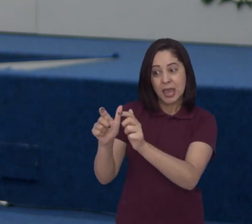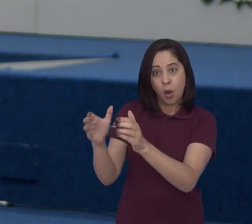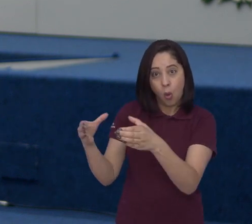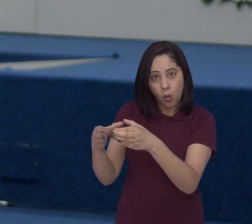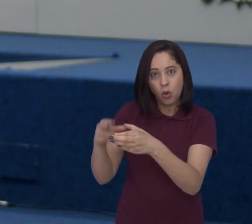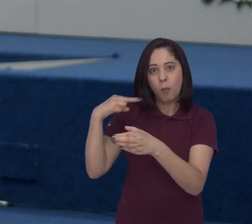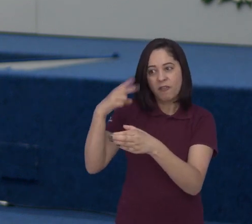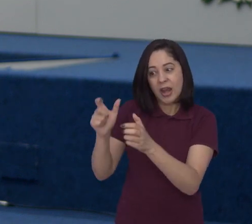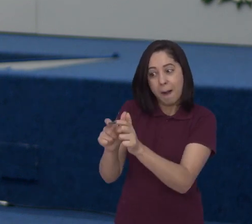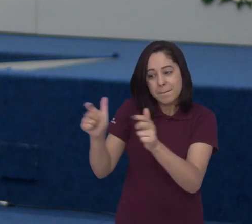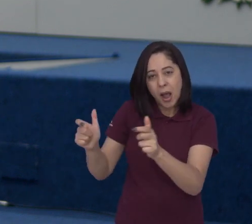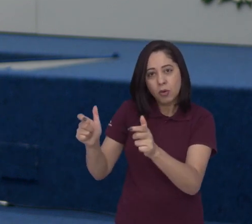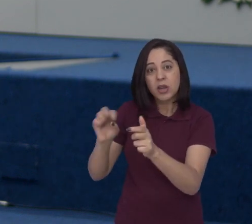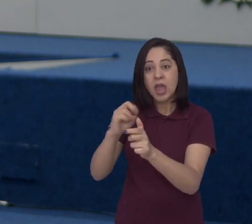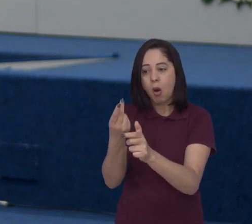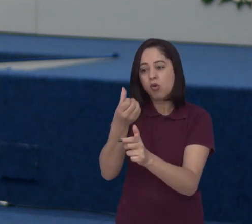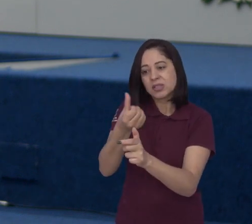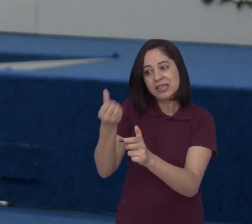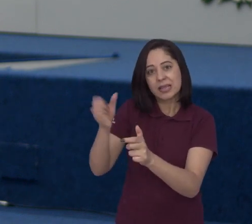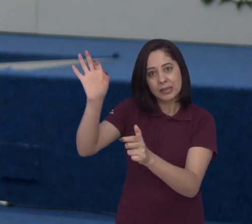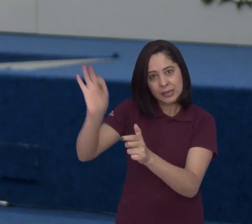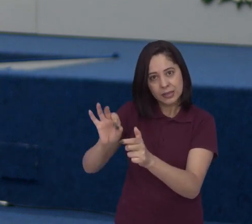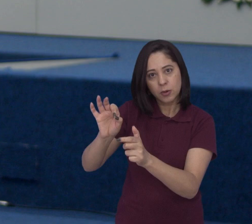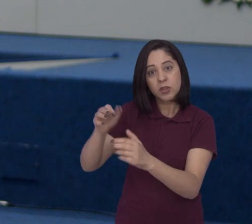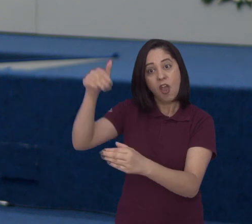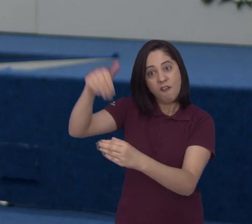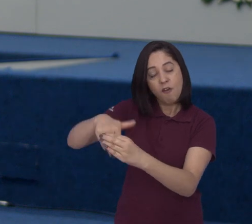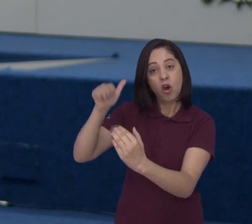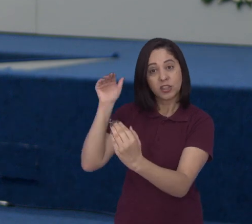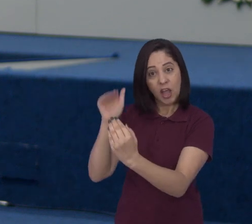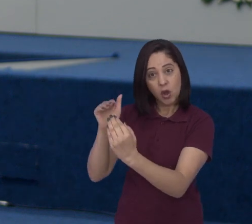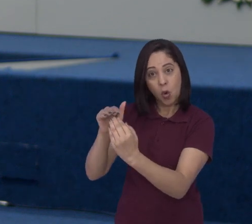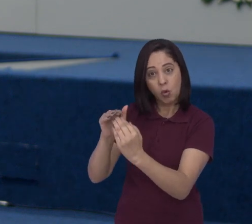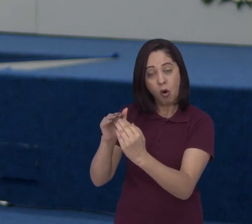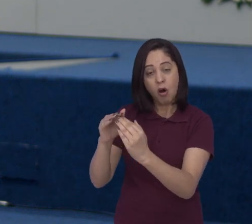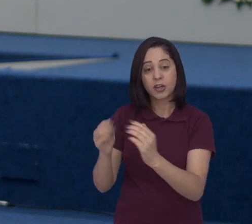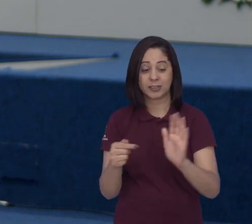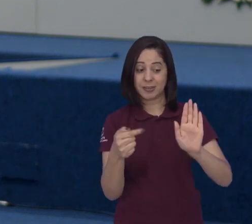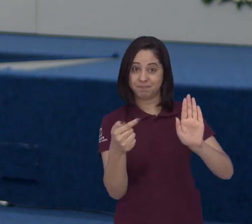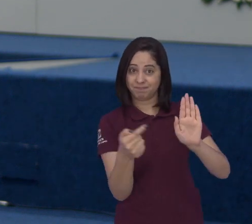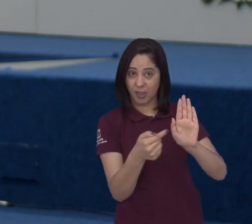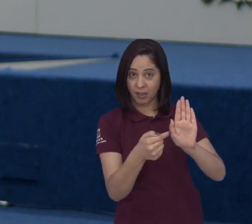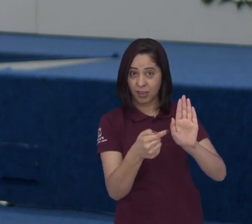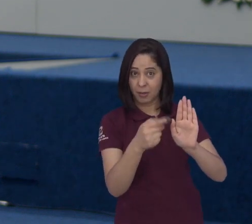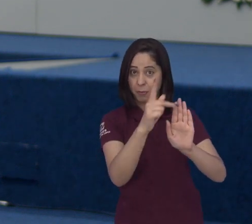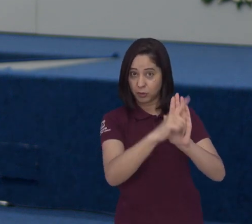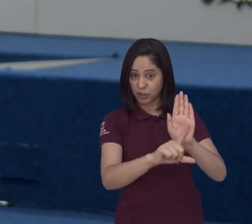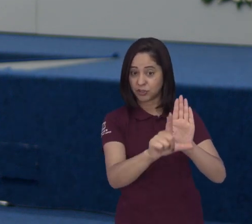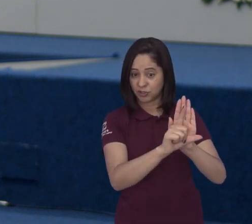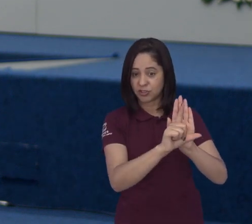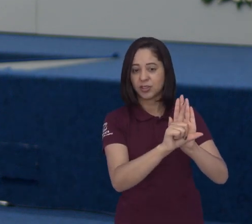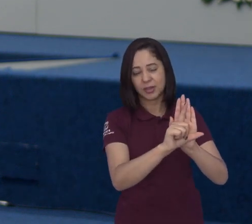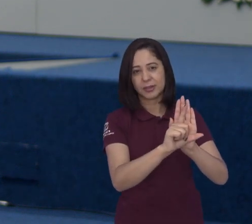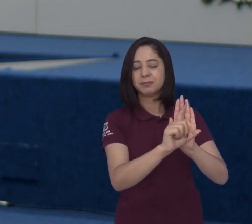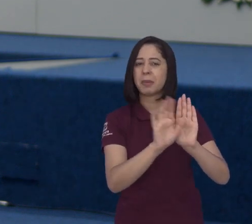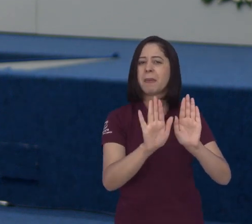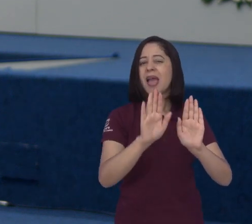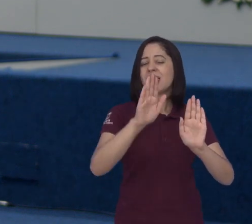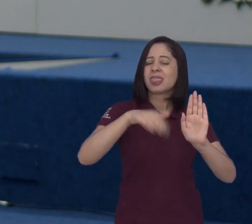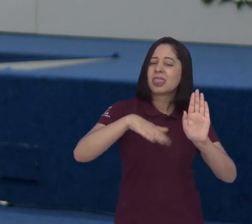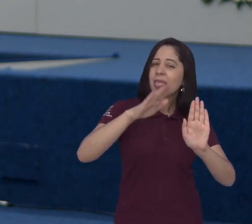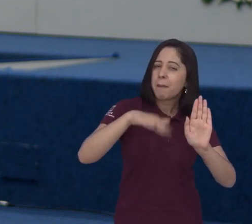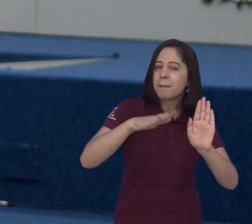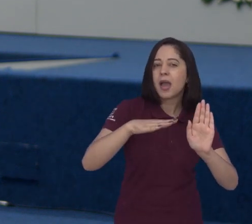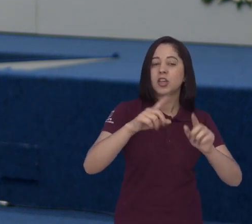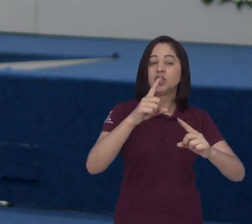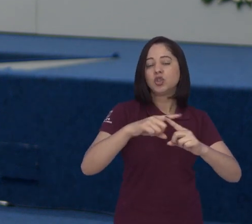de lei precisam da maioria simples, da maioria absoluta ou de 2/3 dos votos favoráveis. Isso varia de acordo